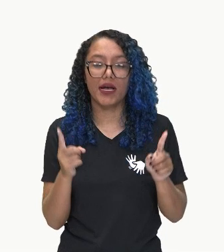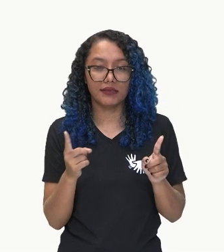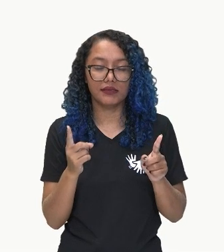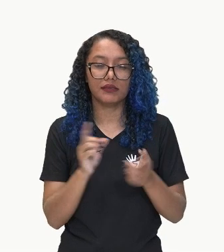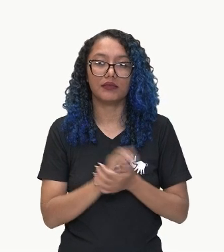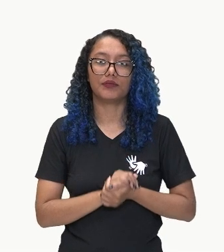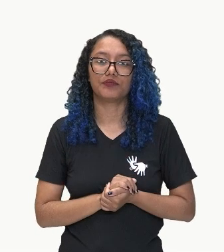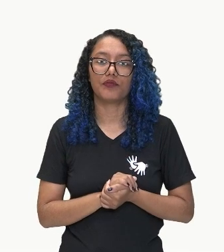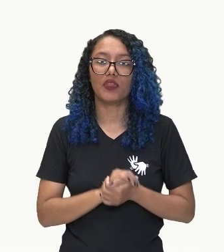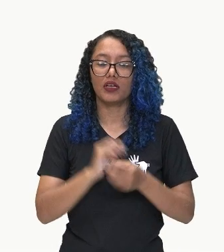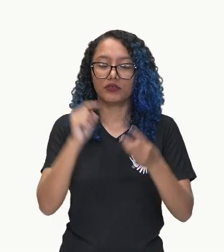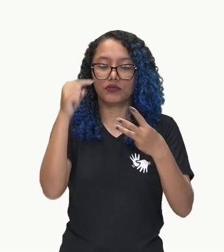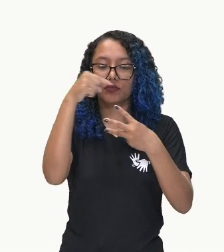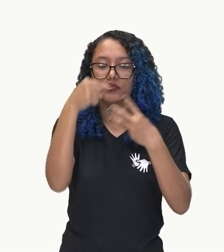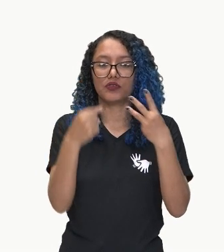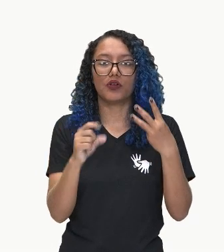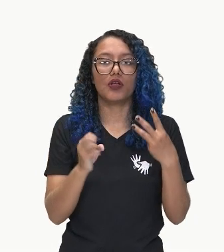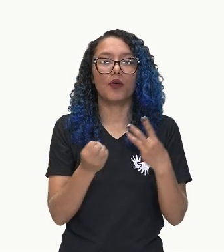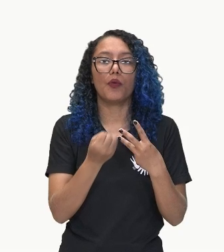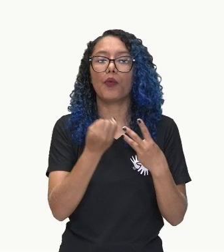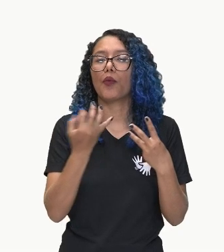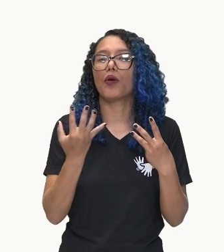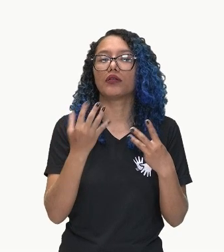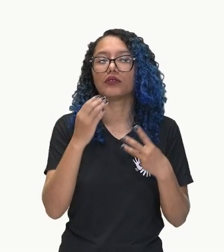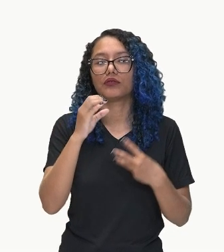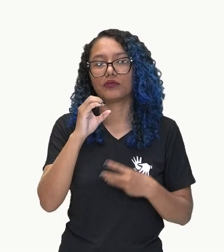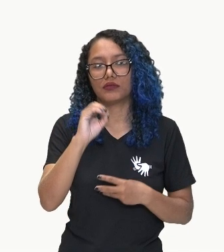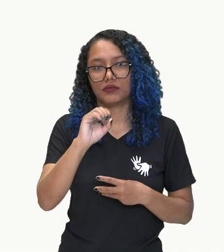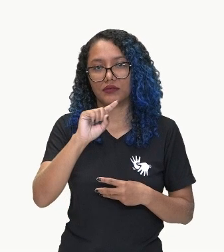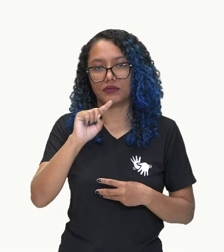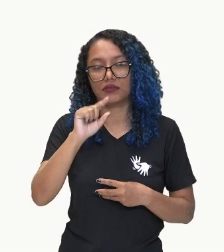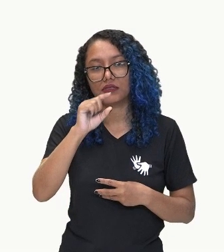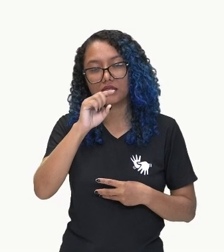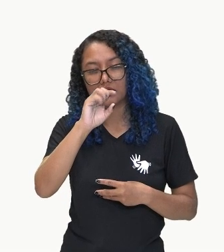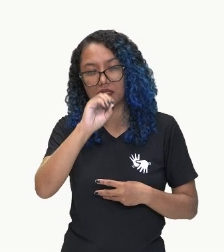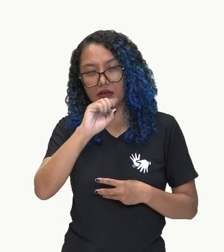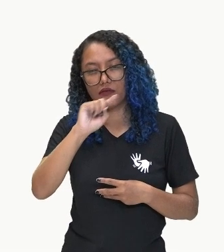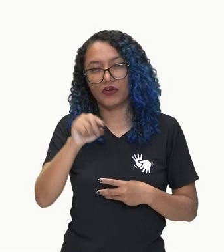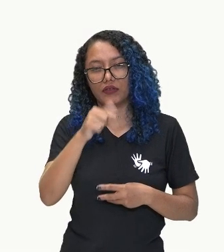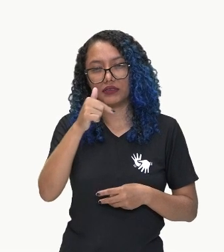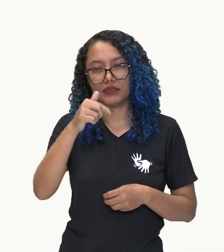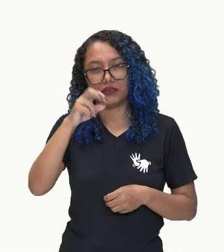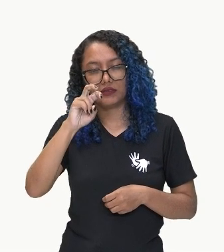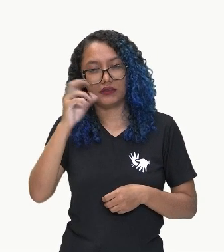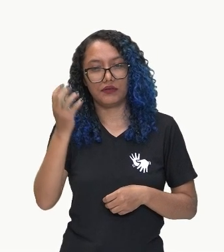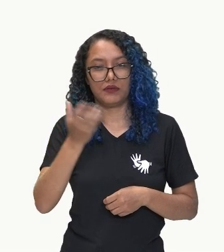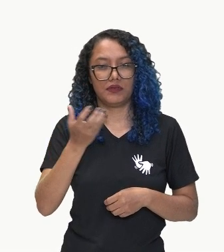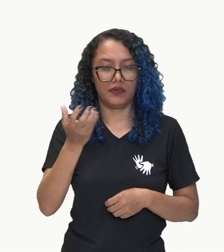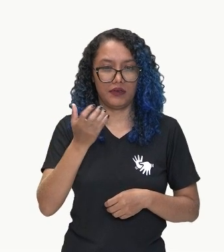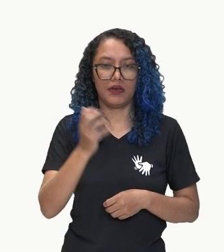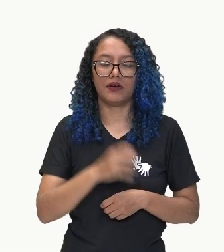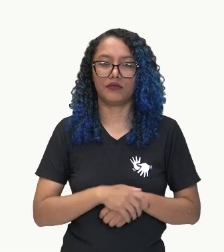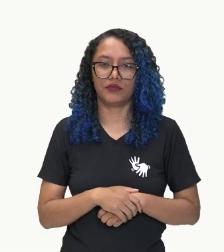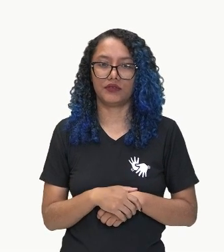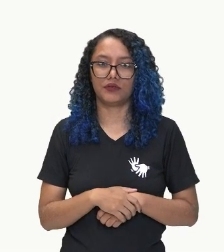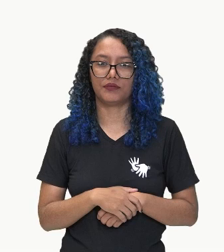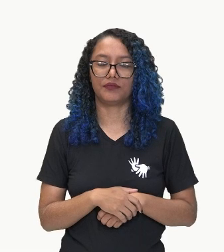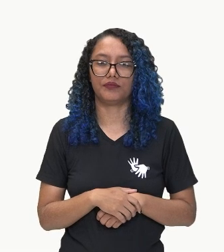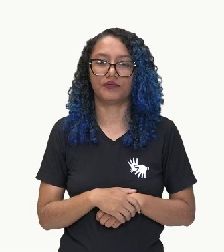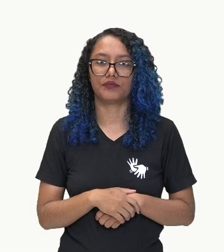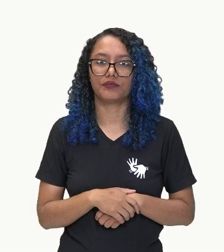aí 75 centavos. Olha aí, a aplicação de número decimal e fração decimal no nosso dia a